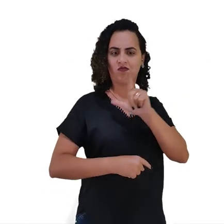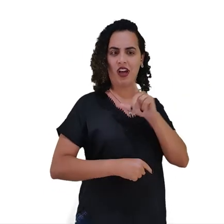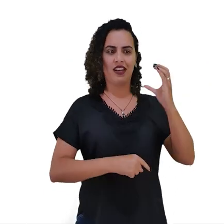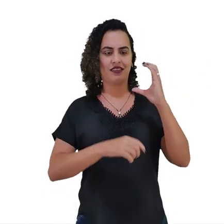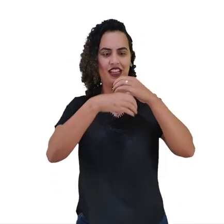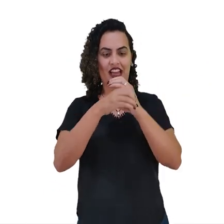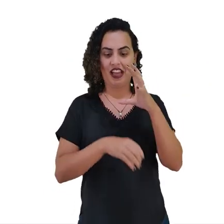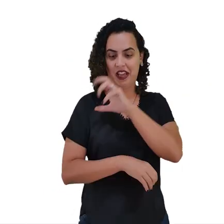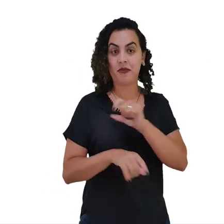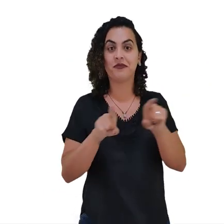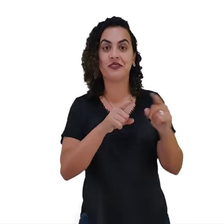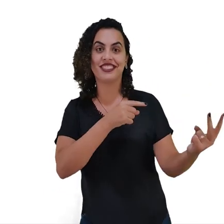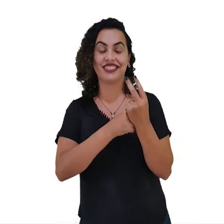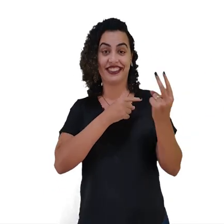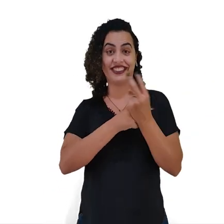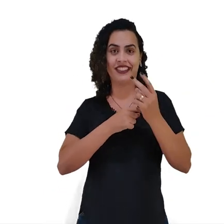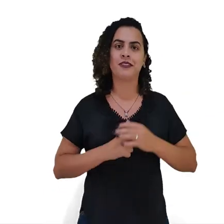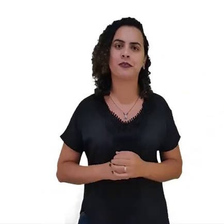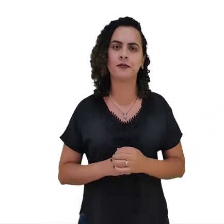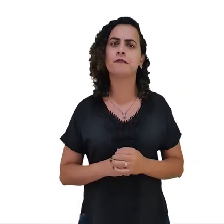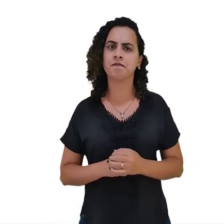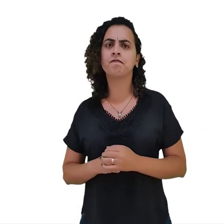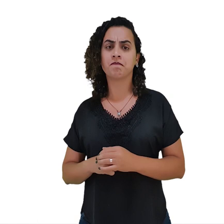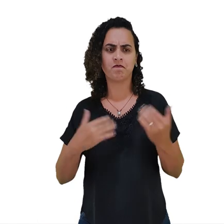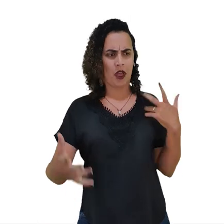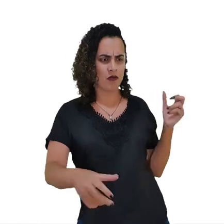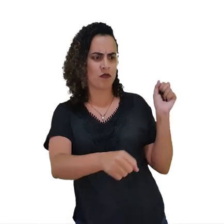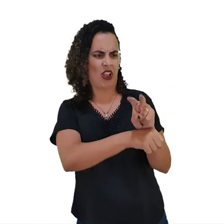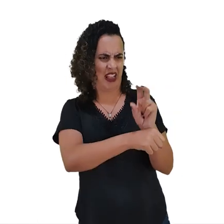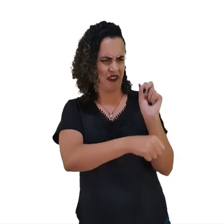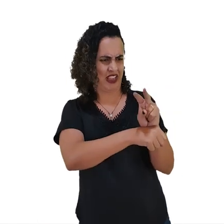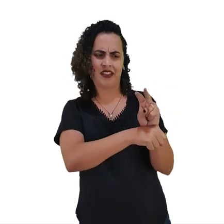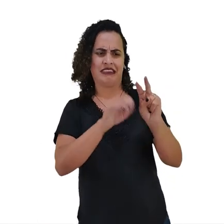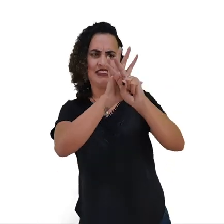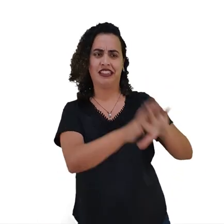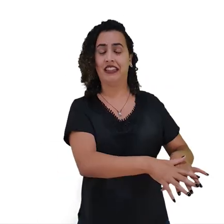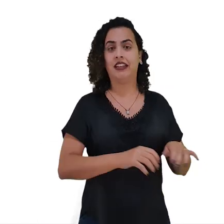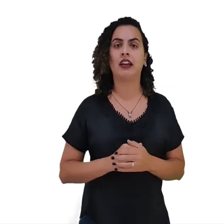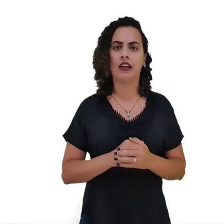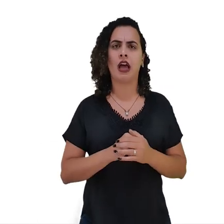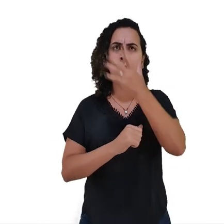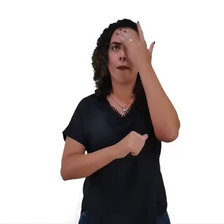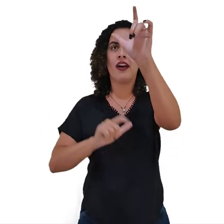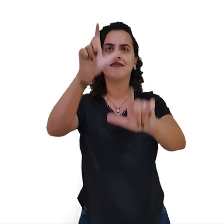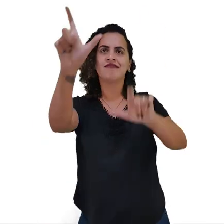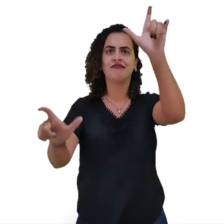e proteção. Então o vírus sai pra lá, vamos todos